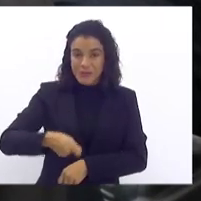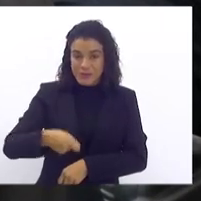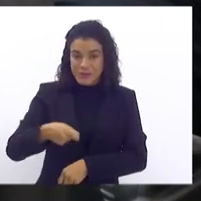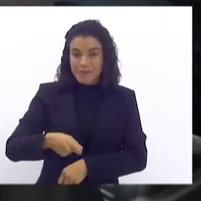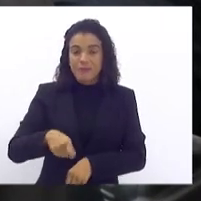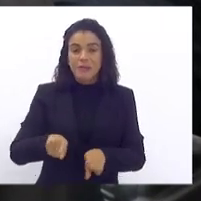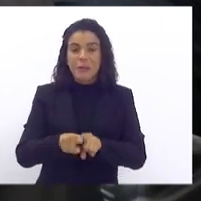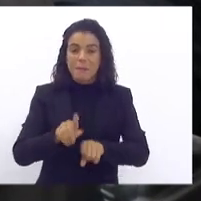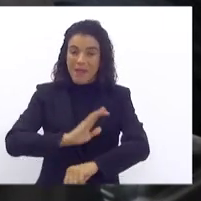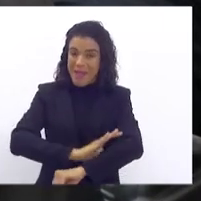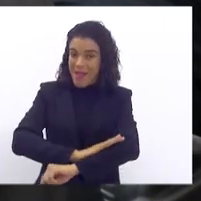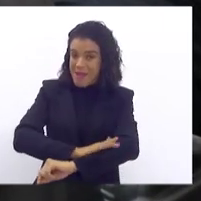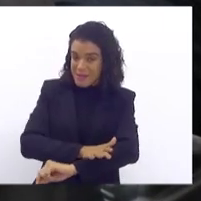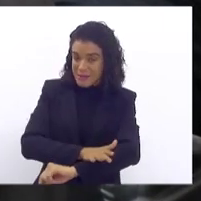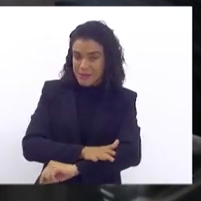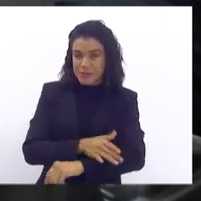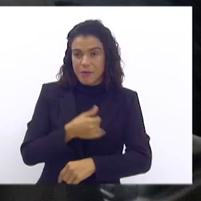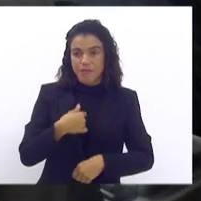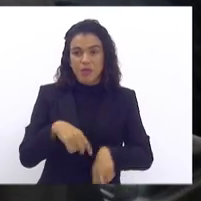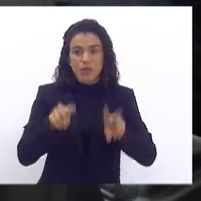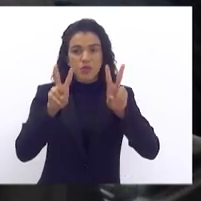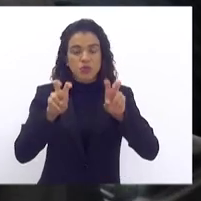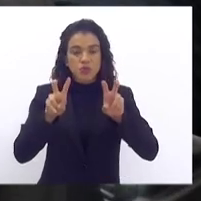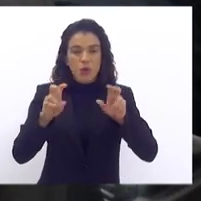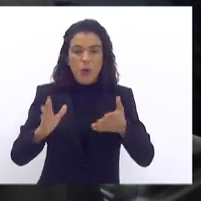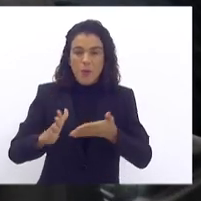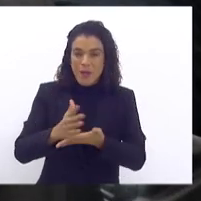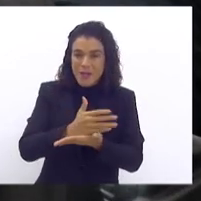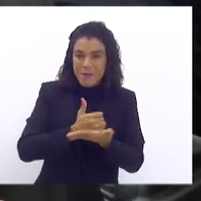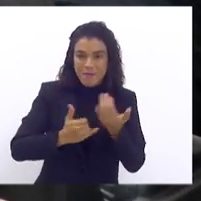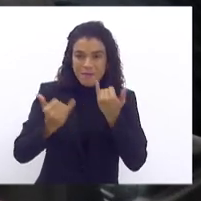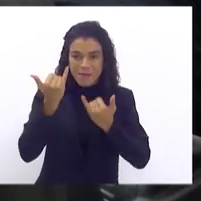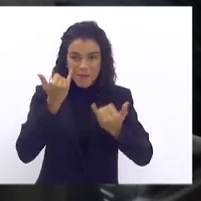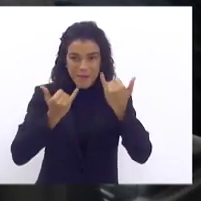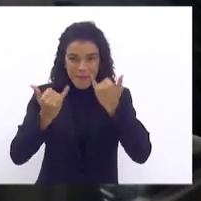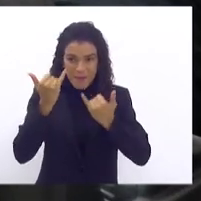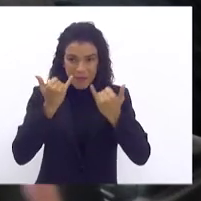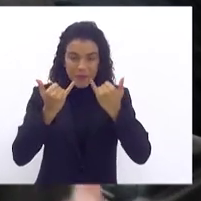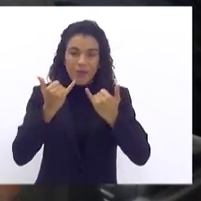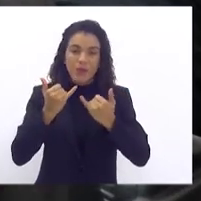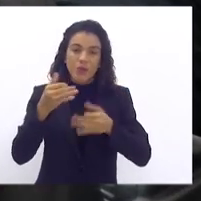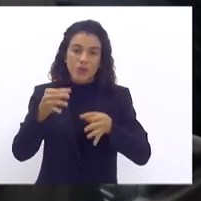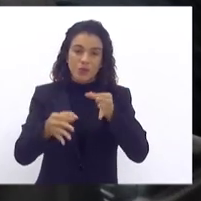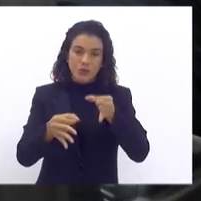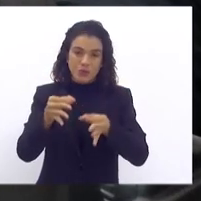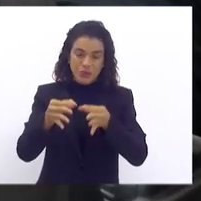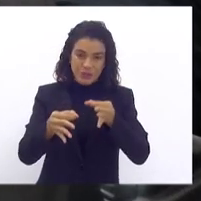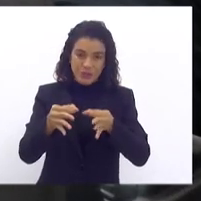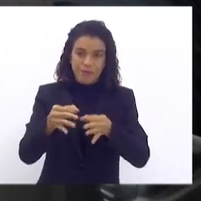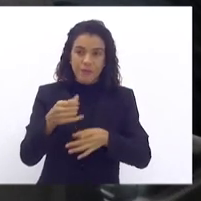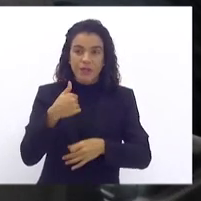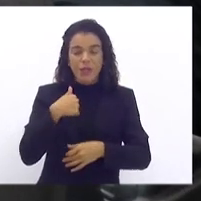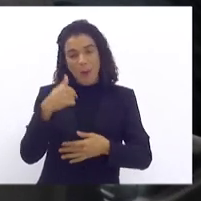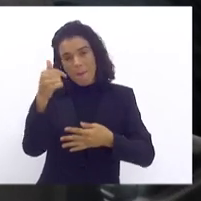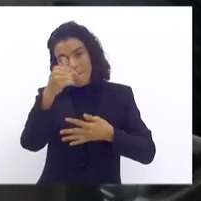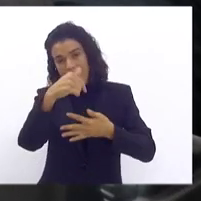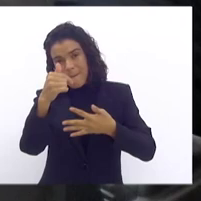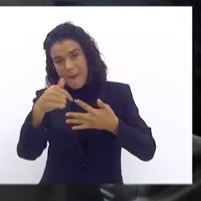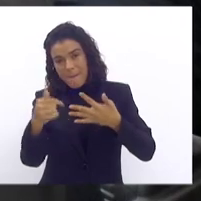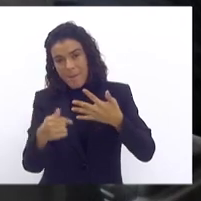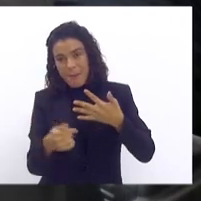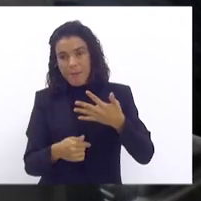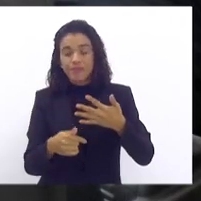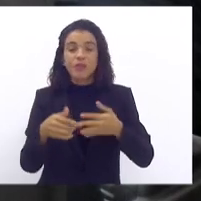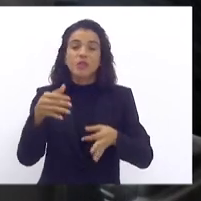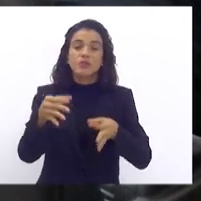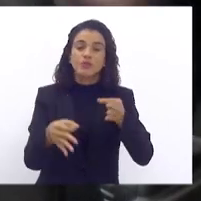e racista. Em termos de dados, eu do nosso Tribunal de Justiça, dados que eu colacionei aqui do Tribunal de